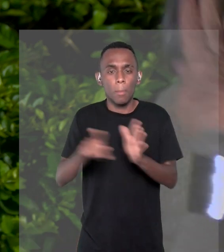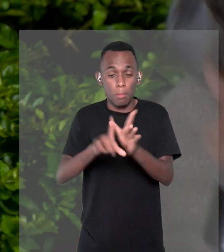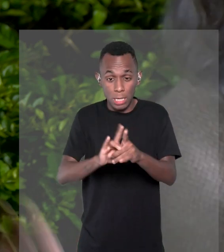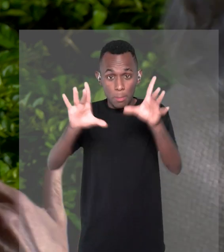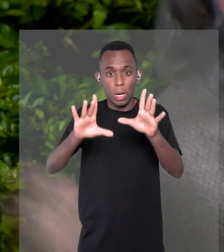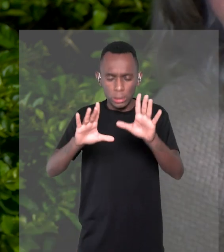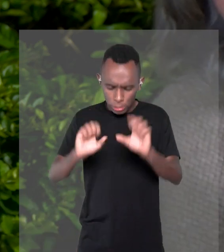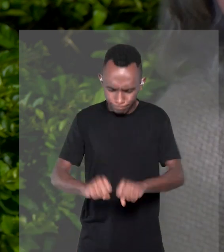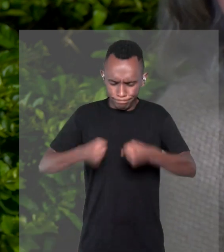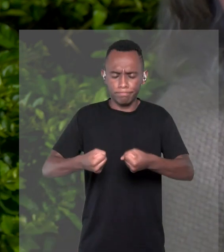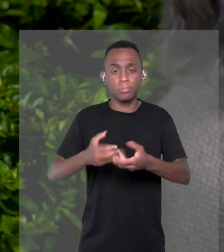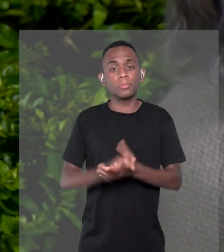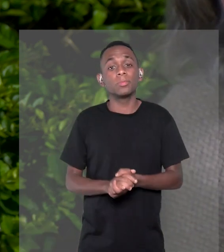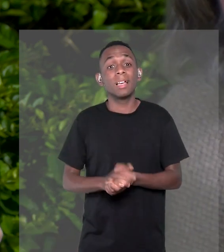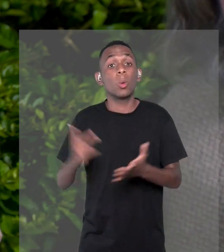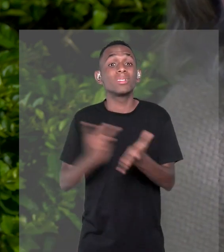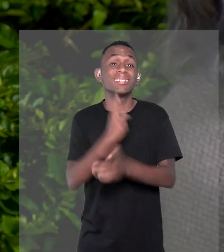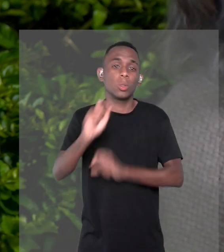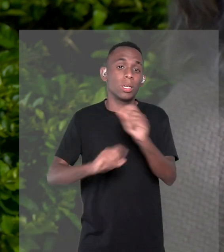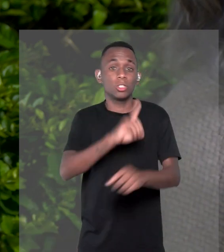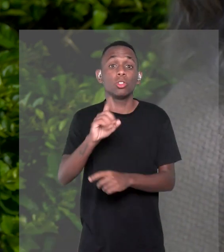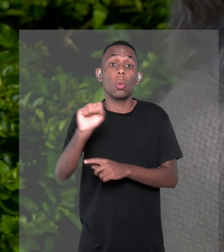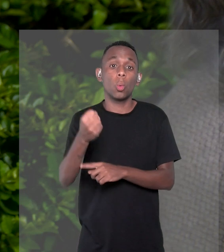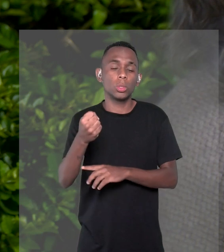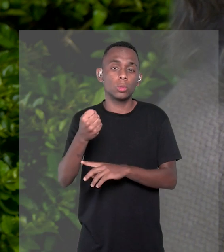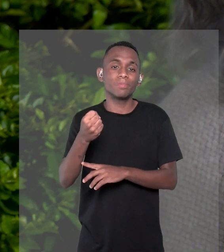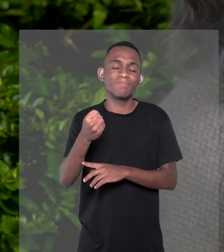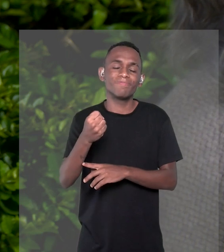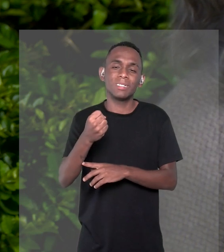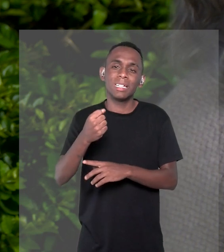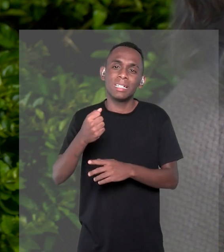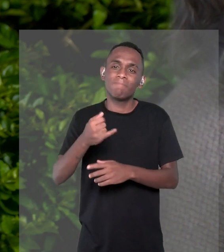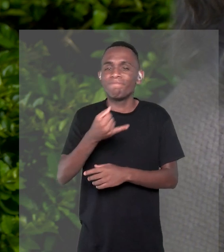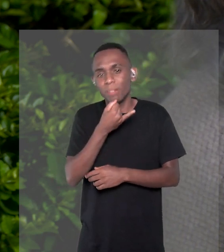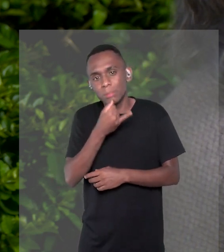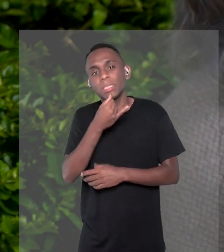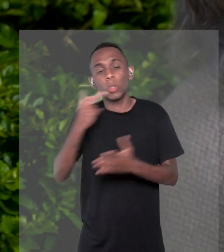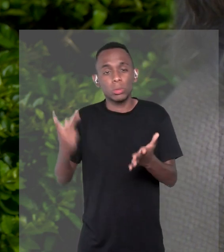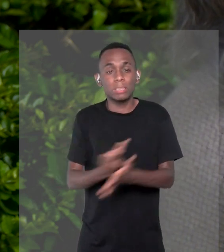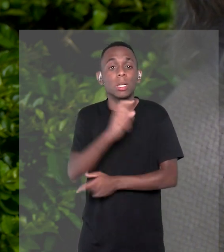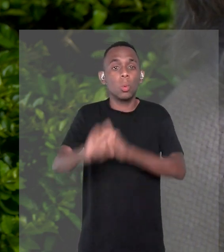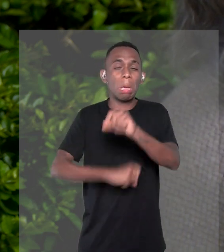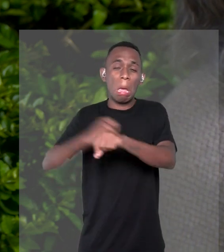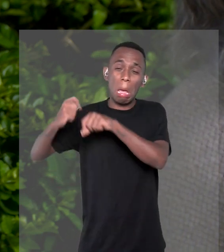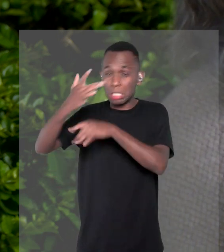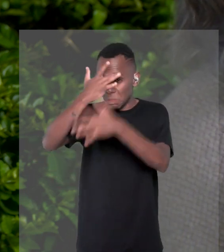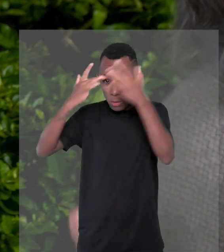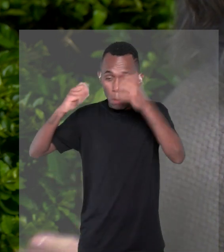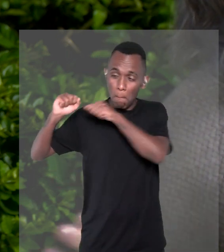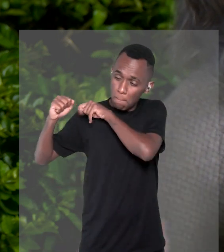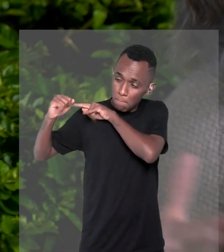estamos utilizando o botão Democracia Inabalada, nós fomos, enfim, atingidos